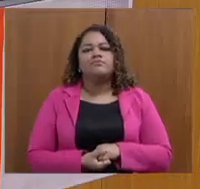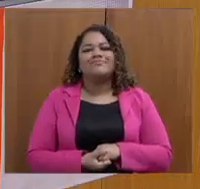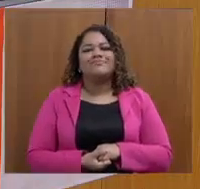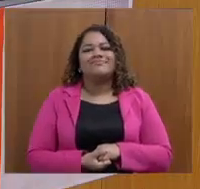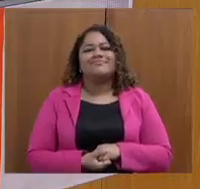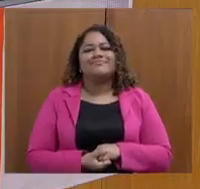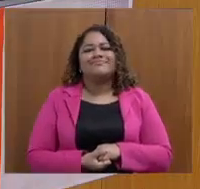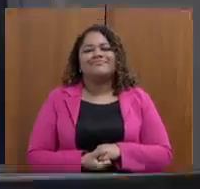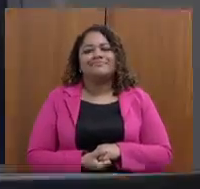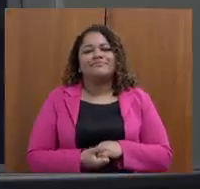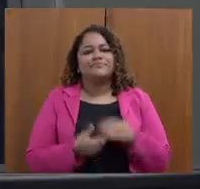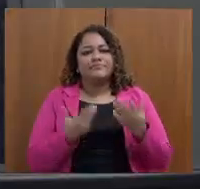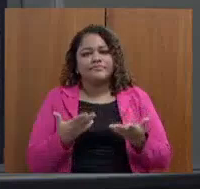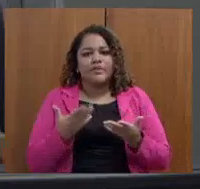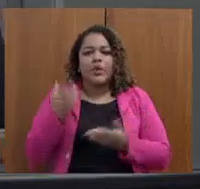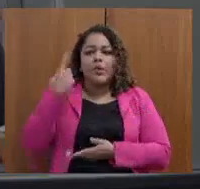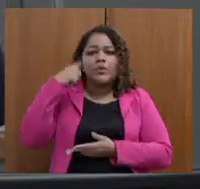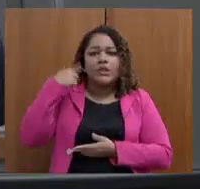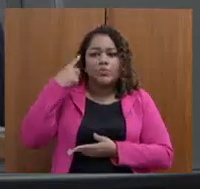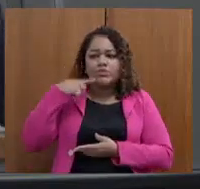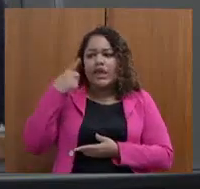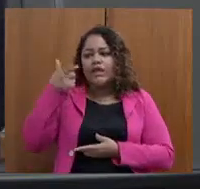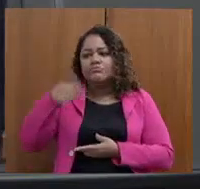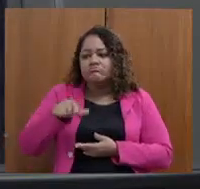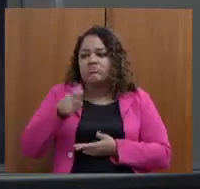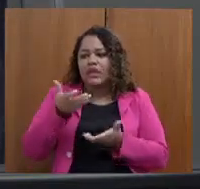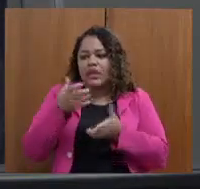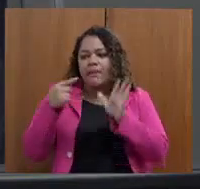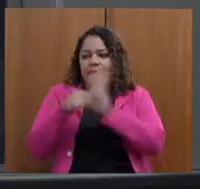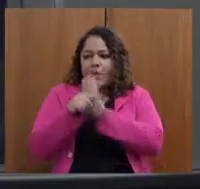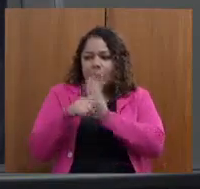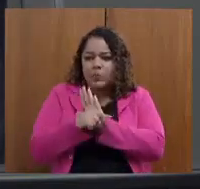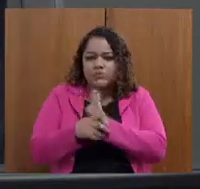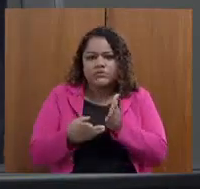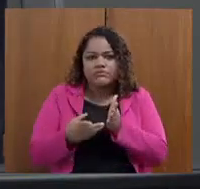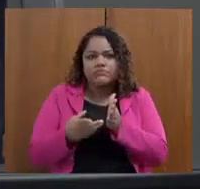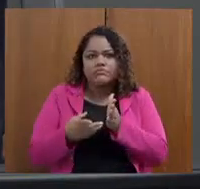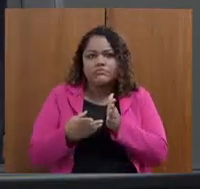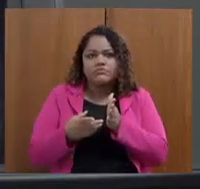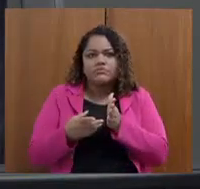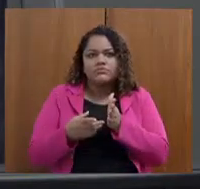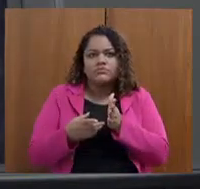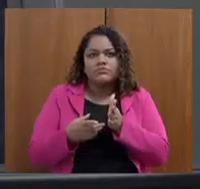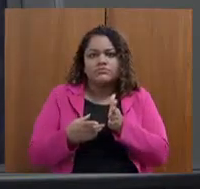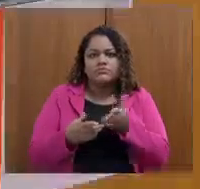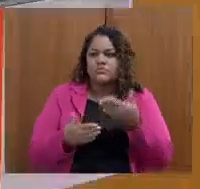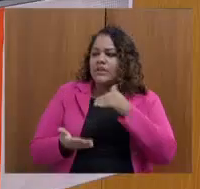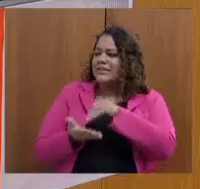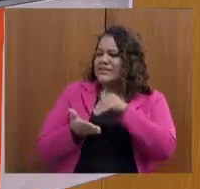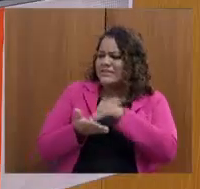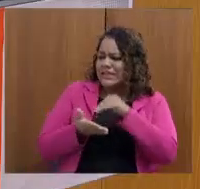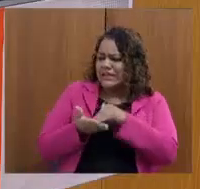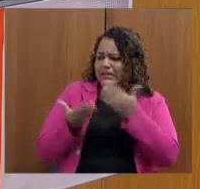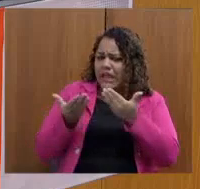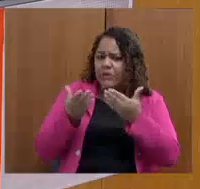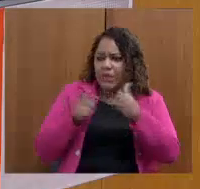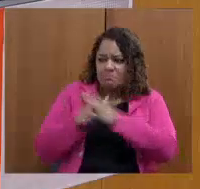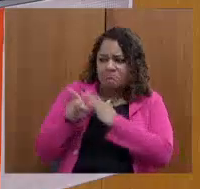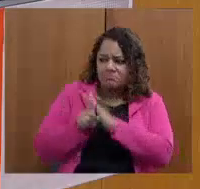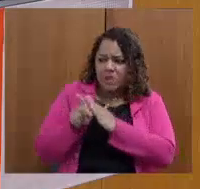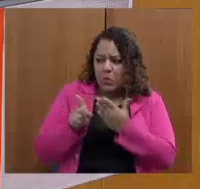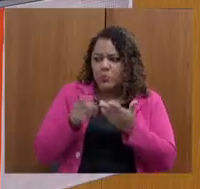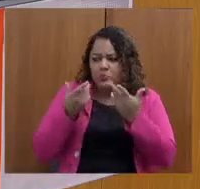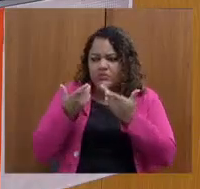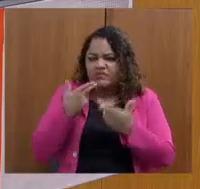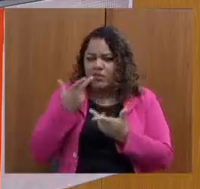aos deputados deseja fazer mais alguma consideração secretário deseja fazer mais alguma consideração